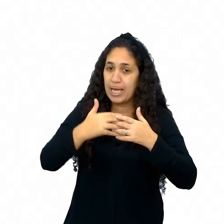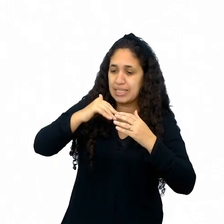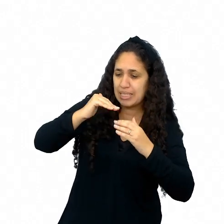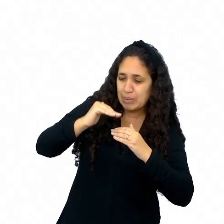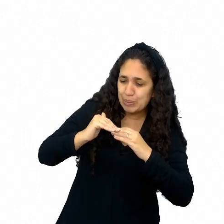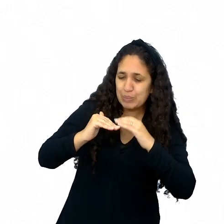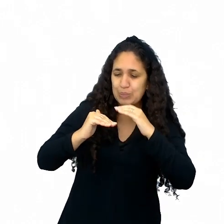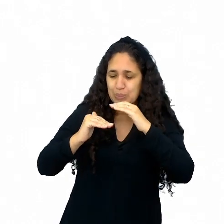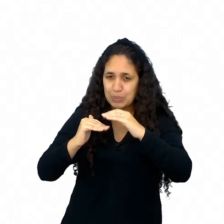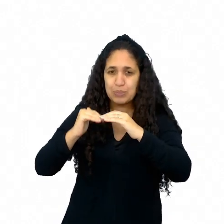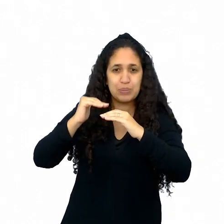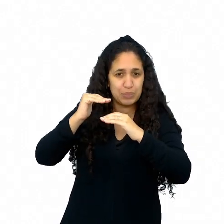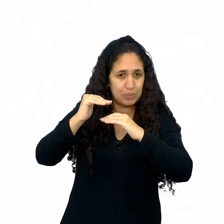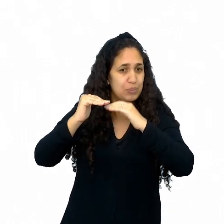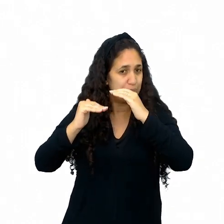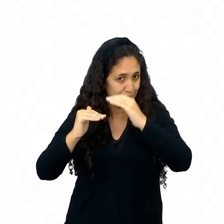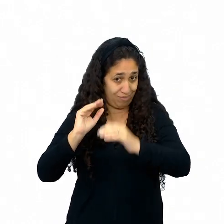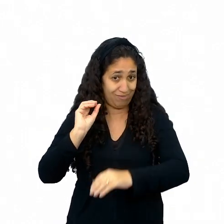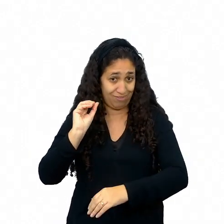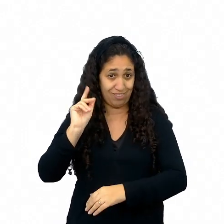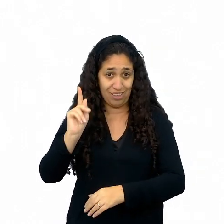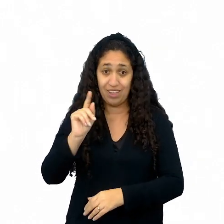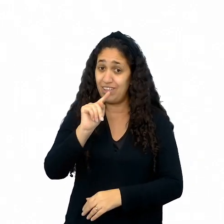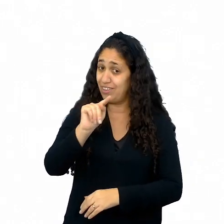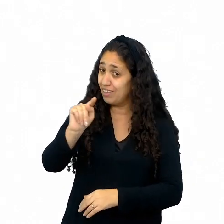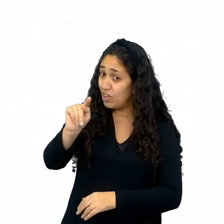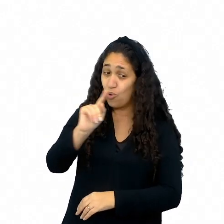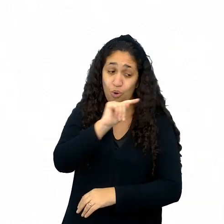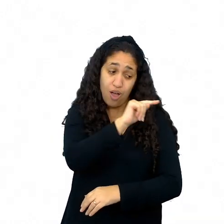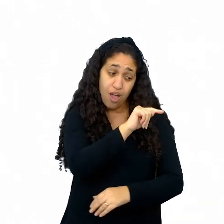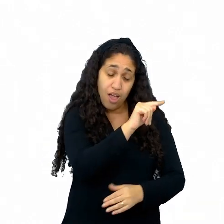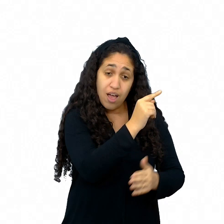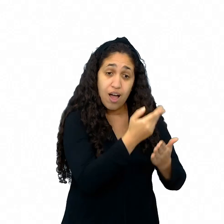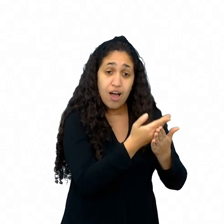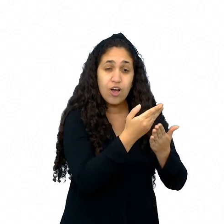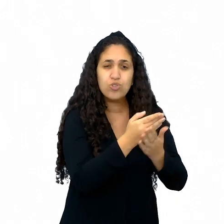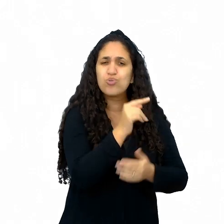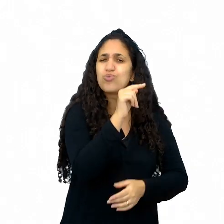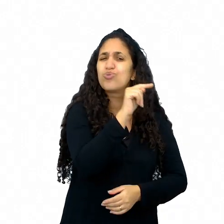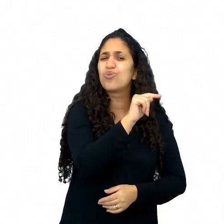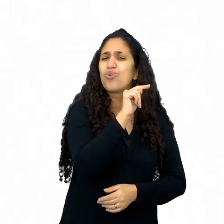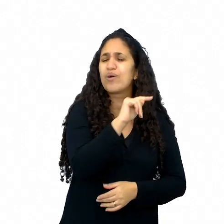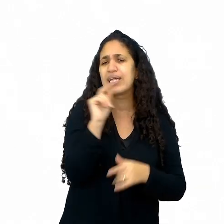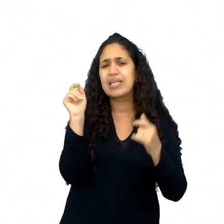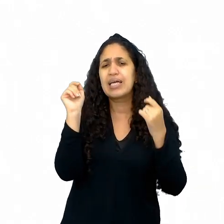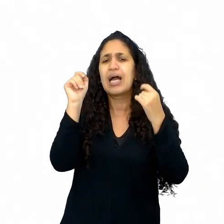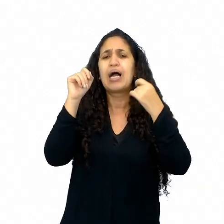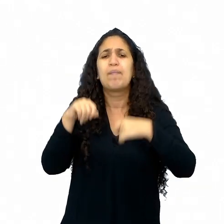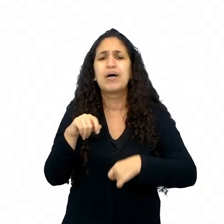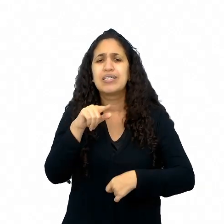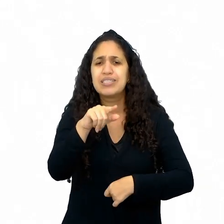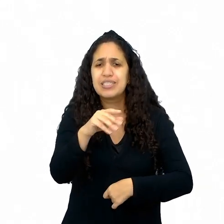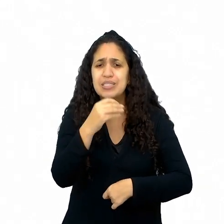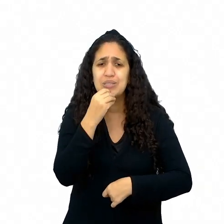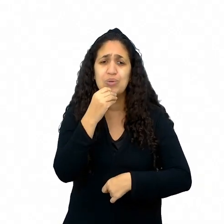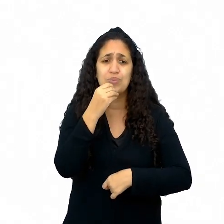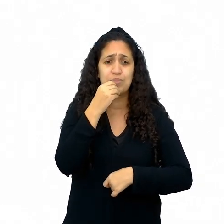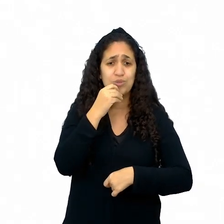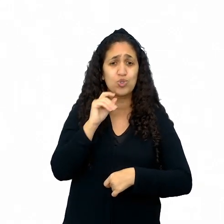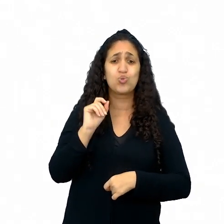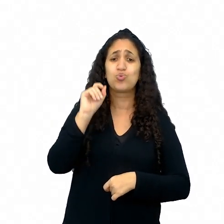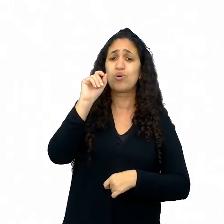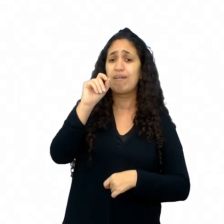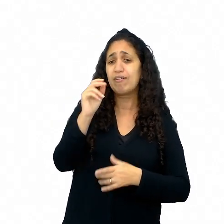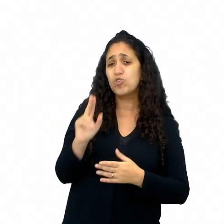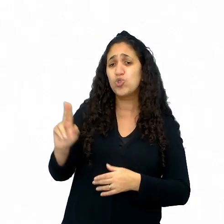forma gradativa, ok? Então, é preciso que o estudante tenha condição, que ele tenha a oportunidade de aplicar e